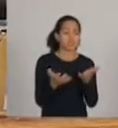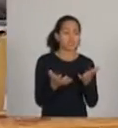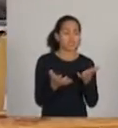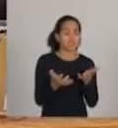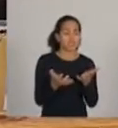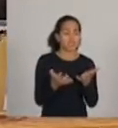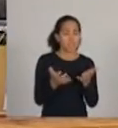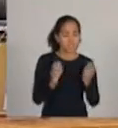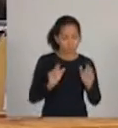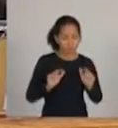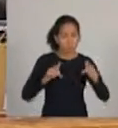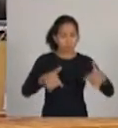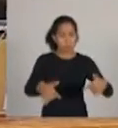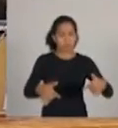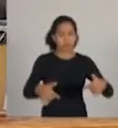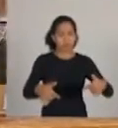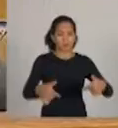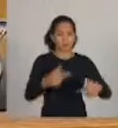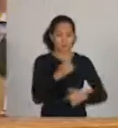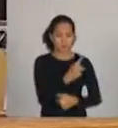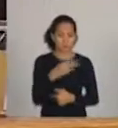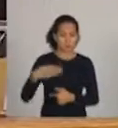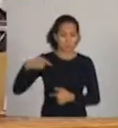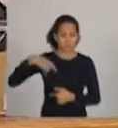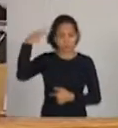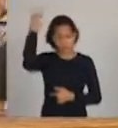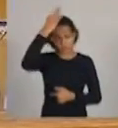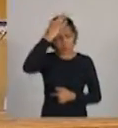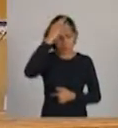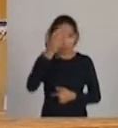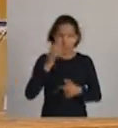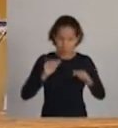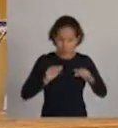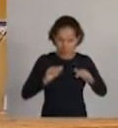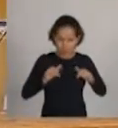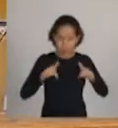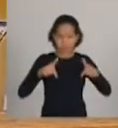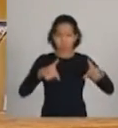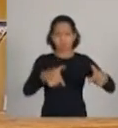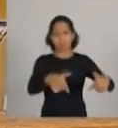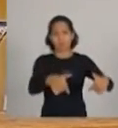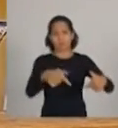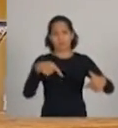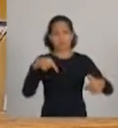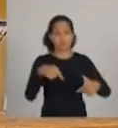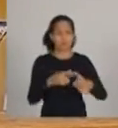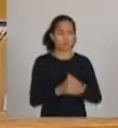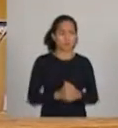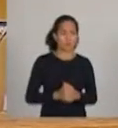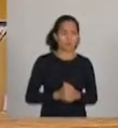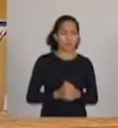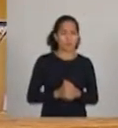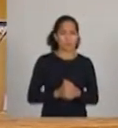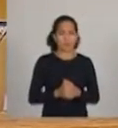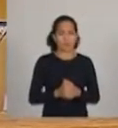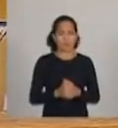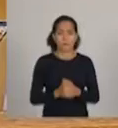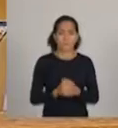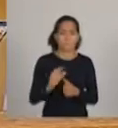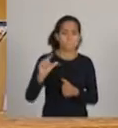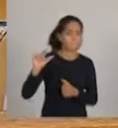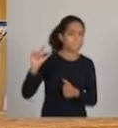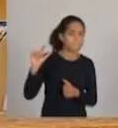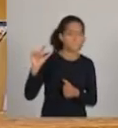polícia ostensiva como a Polícia Militar do Espírito Santo, a honrada Polícia Militar, com quase menos